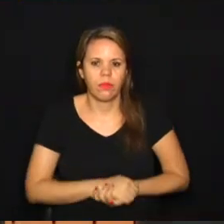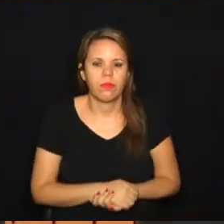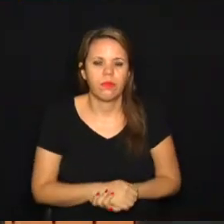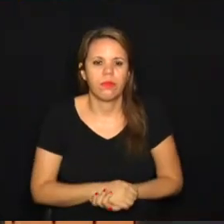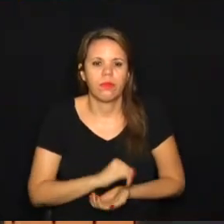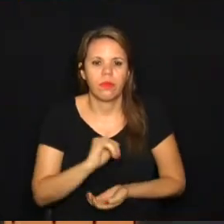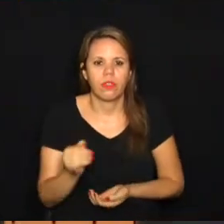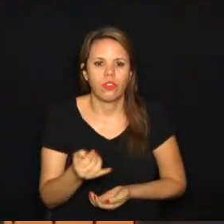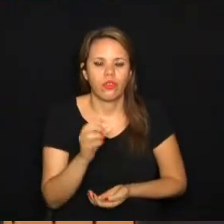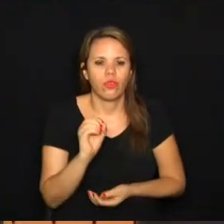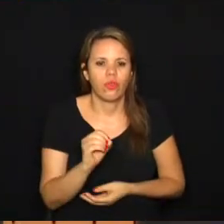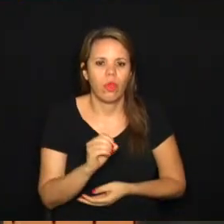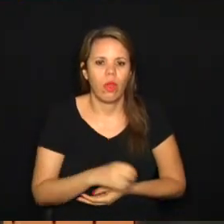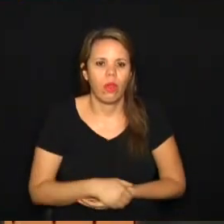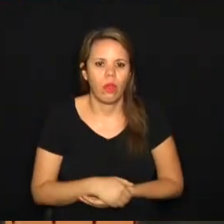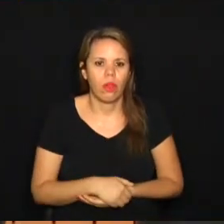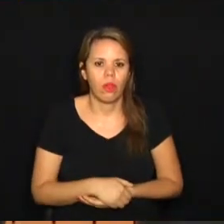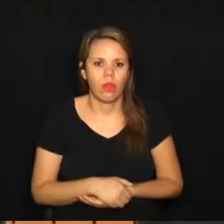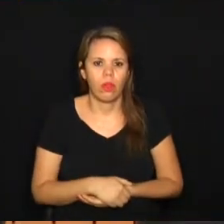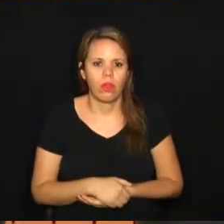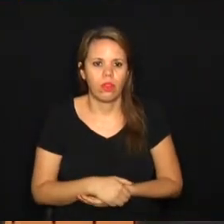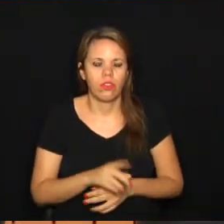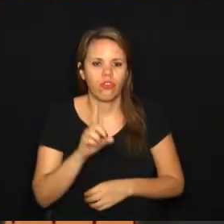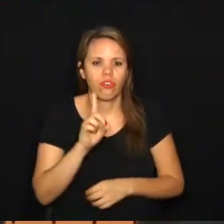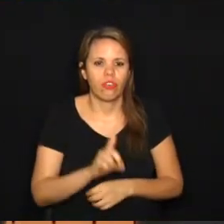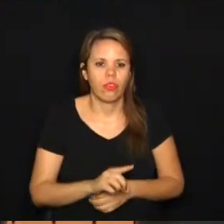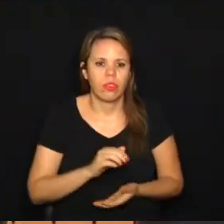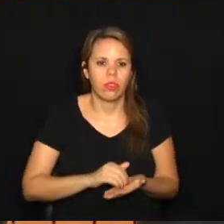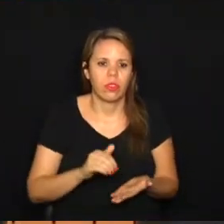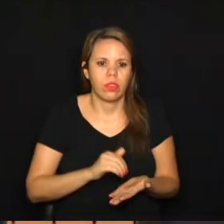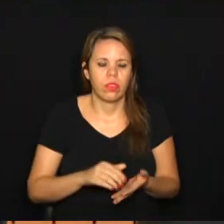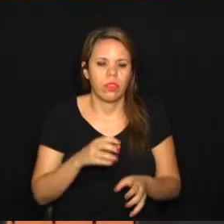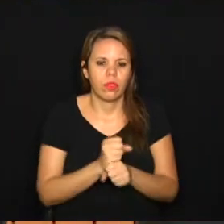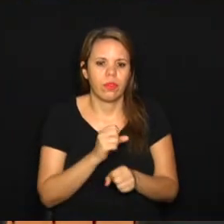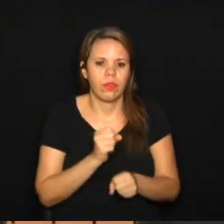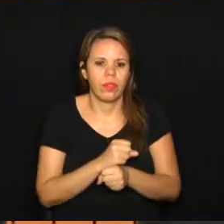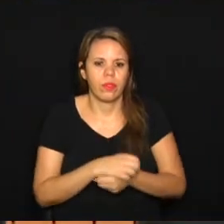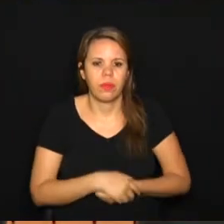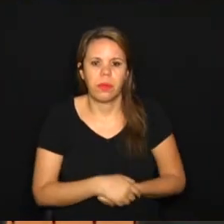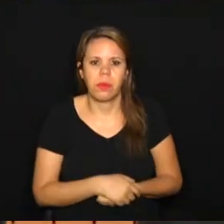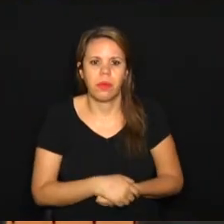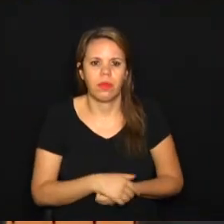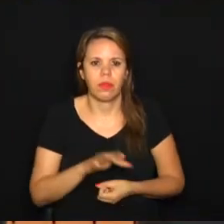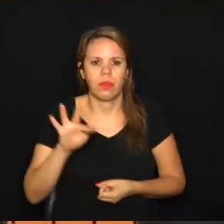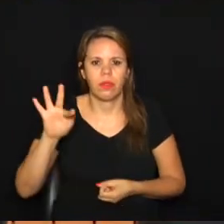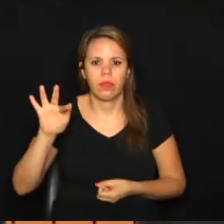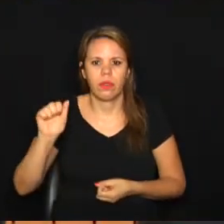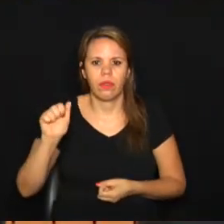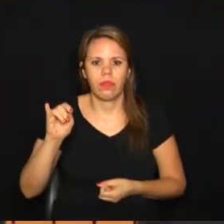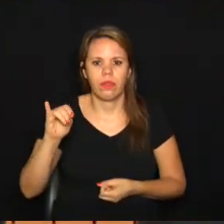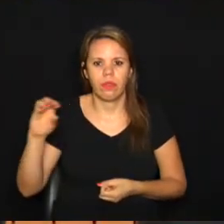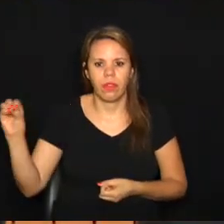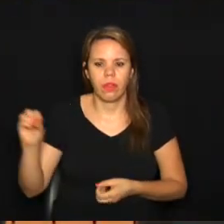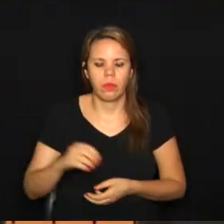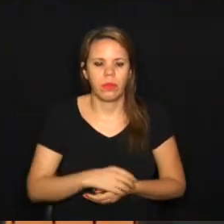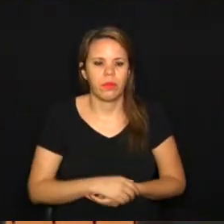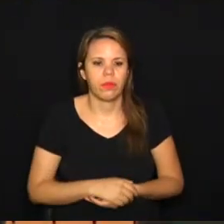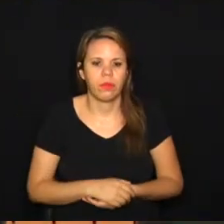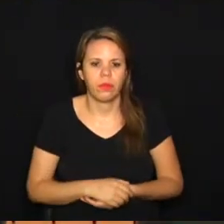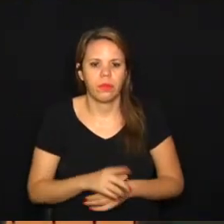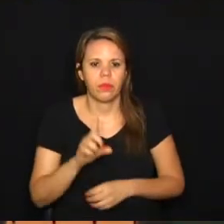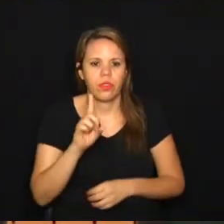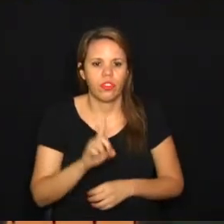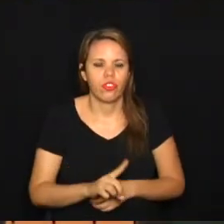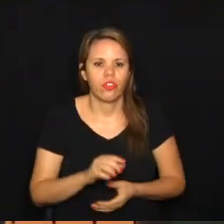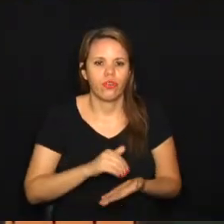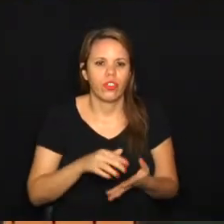João Carlos Ribeiro da Silva, diretor também da Secretaria de Finanças, Fábio Ribeiro, diretor